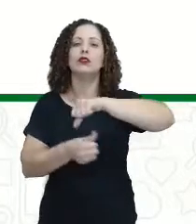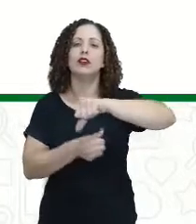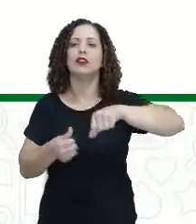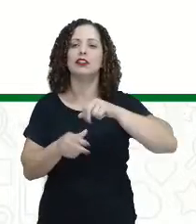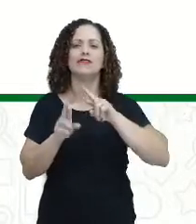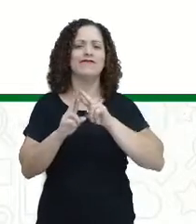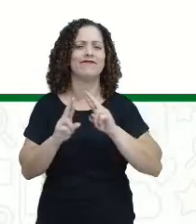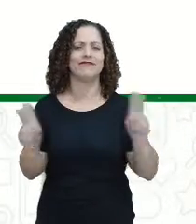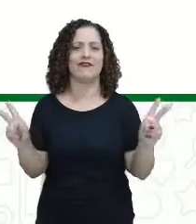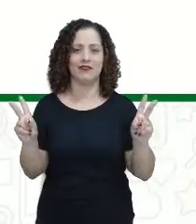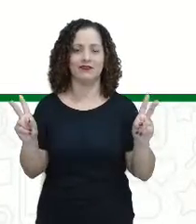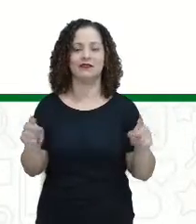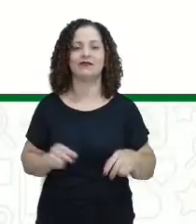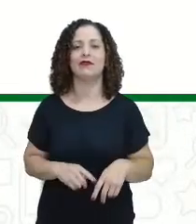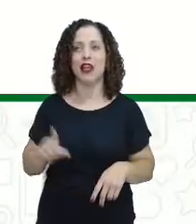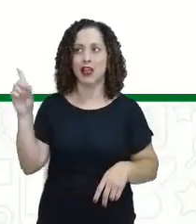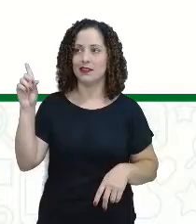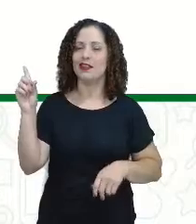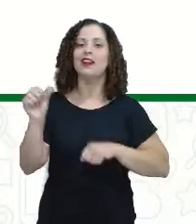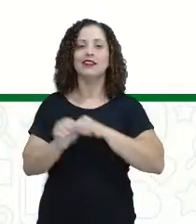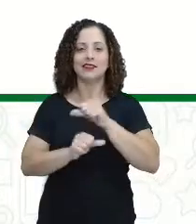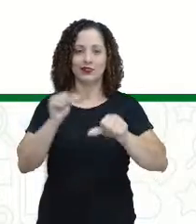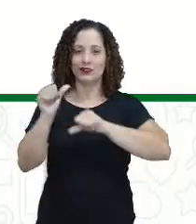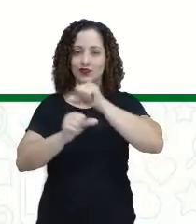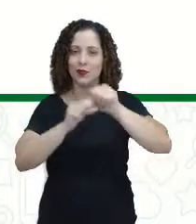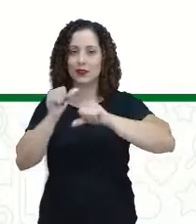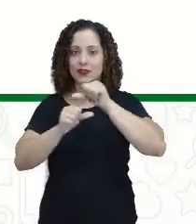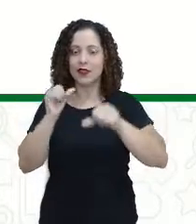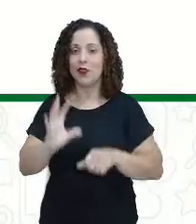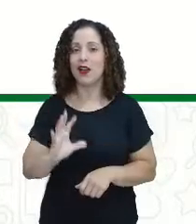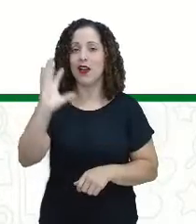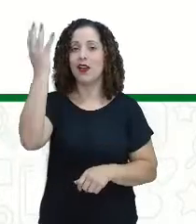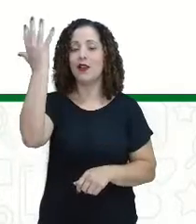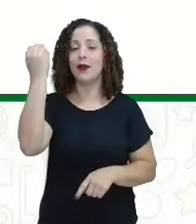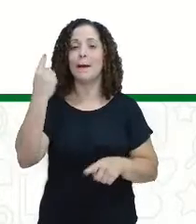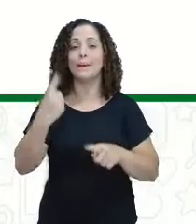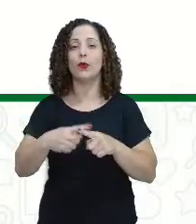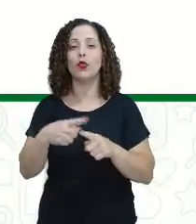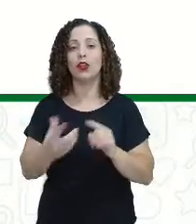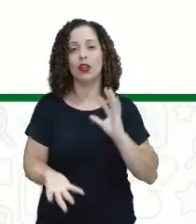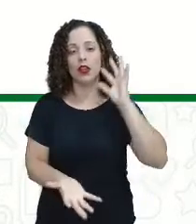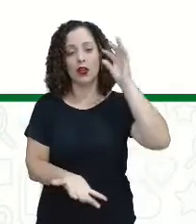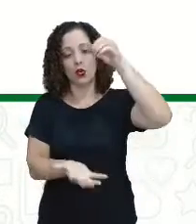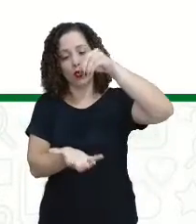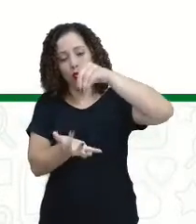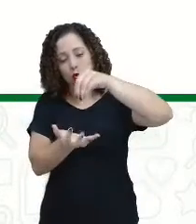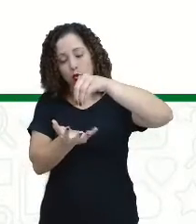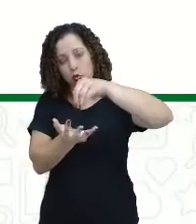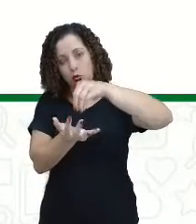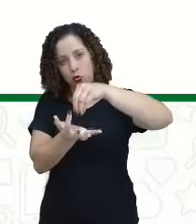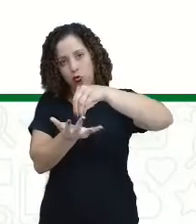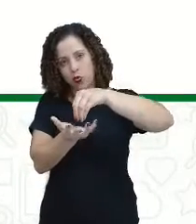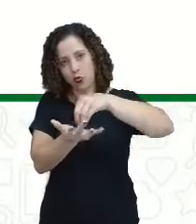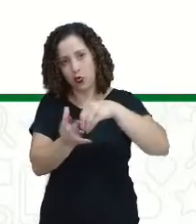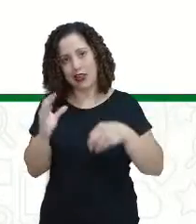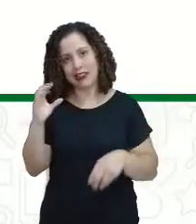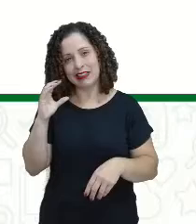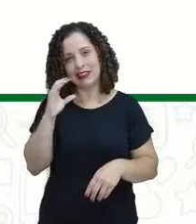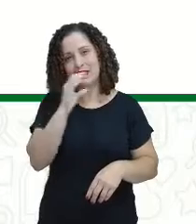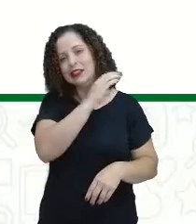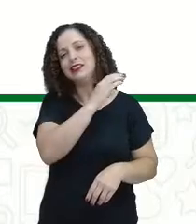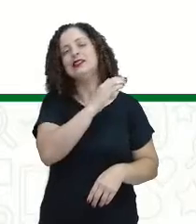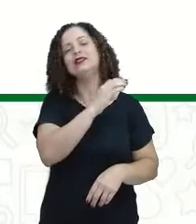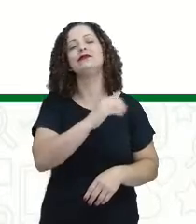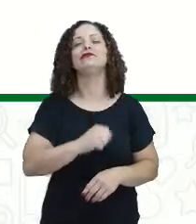modifica. Essa transformação aí está acontecendo porque ele foi colocado numa condição diferente